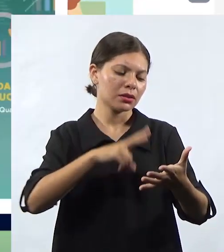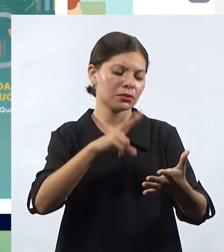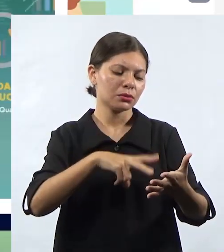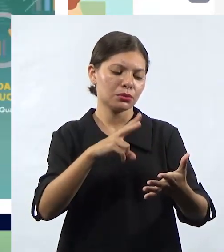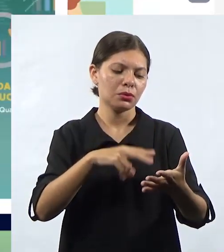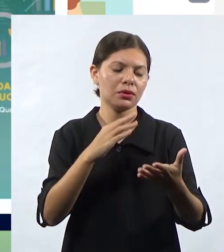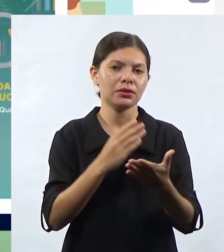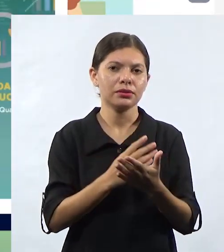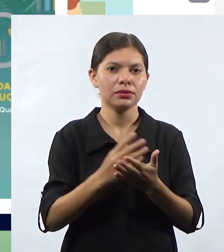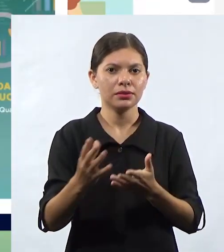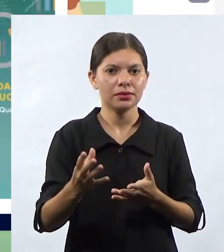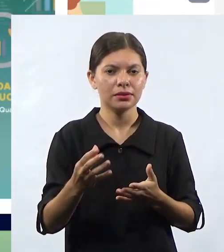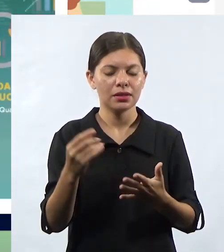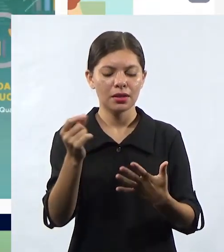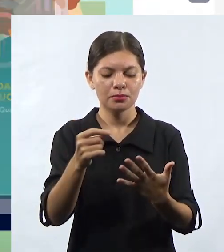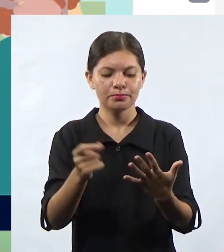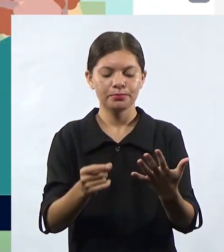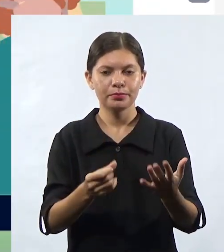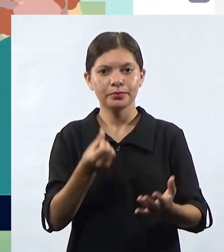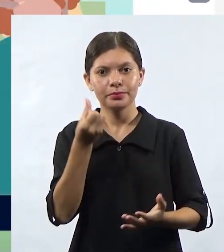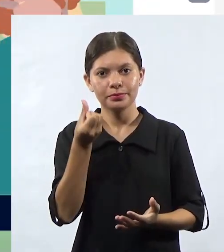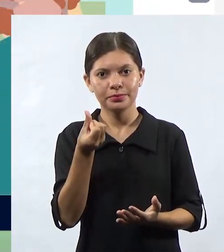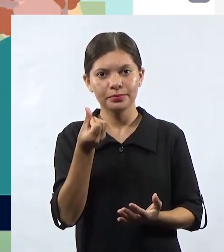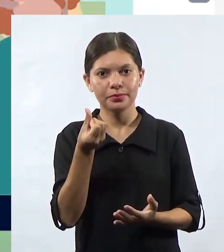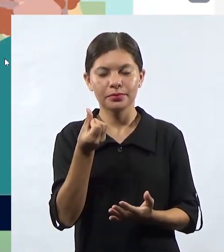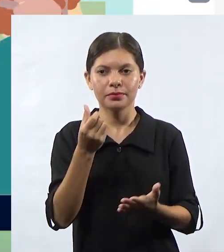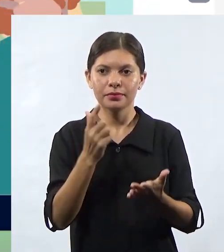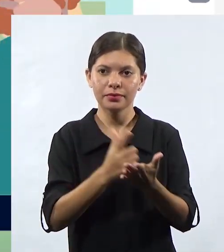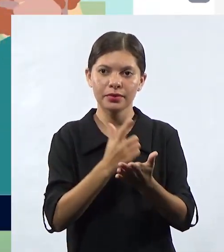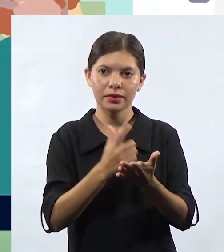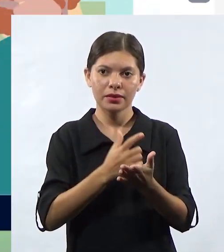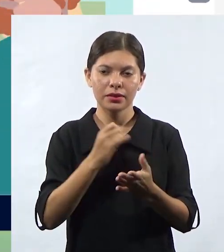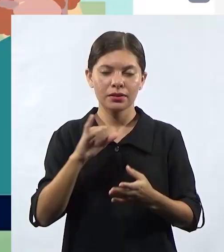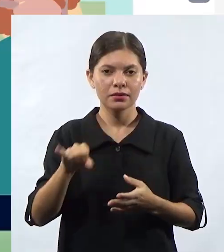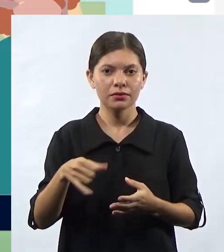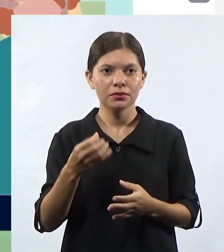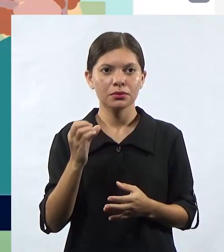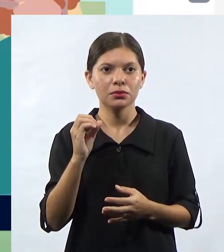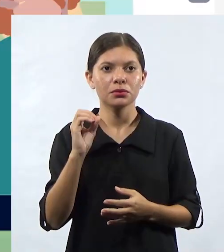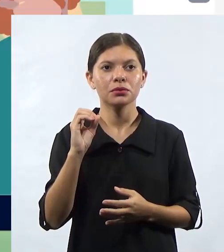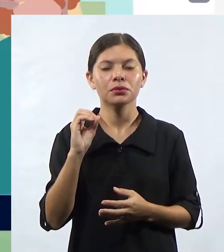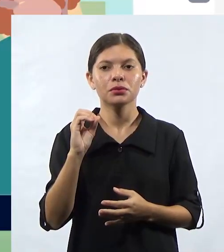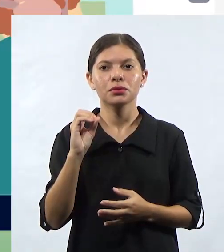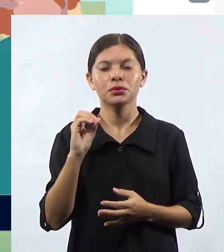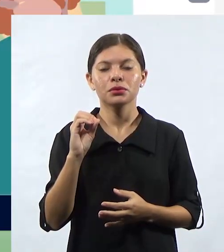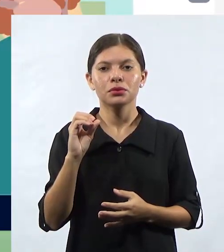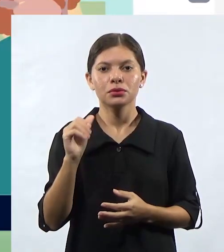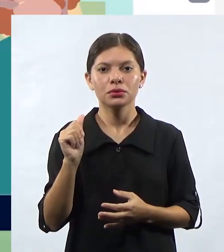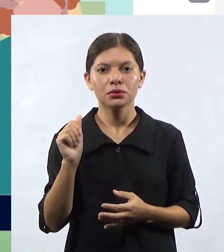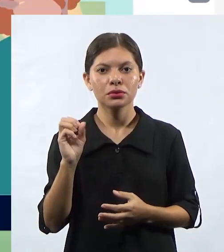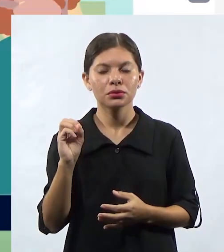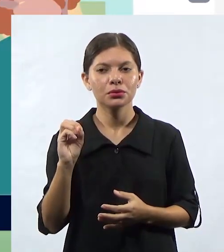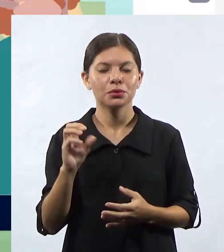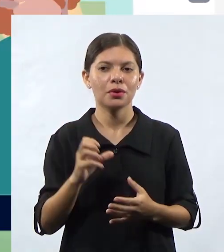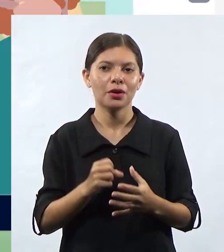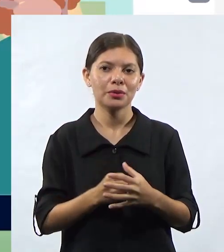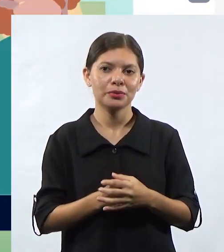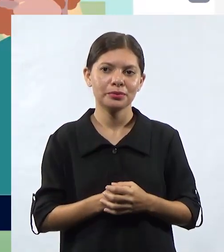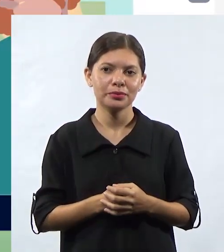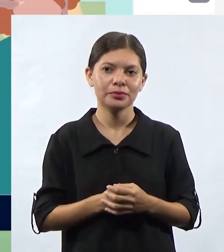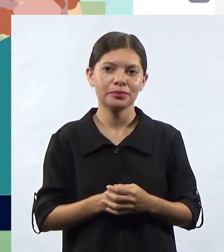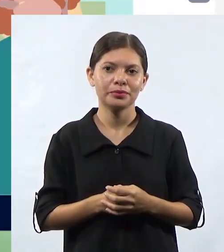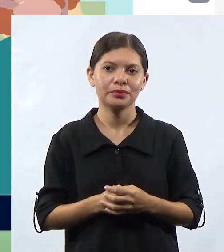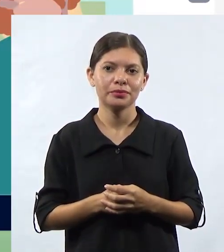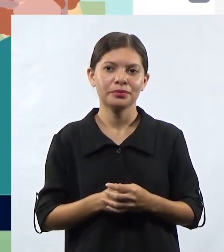inicial, é o item 6 do livro do João Mata, né, que está aqui em destaque. do João Matar, ou João, né?